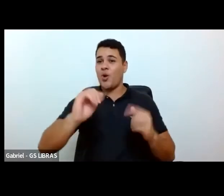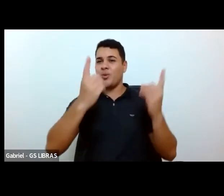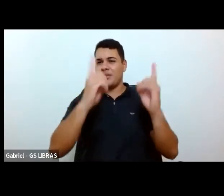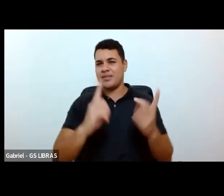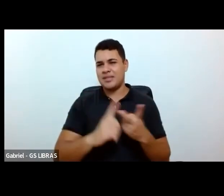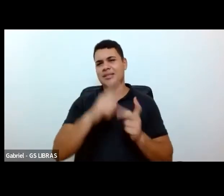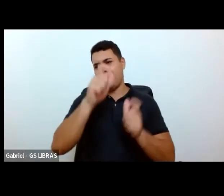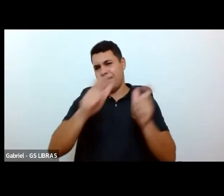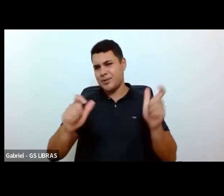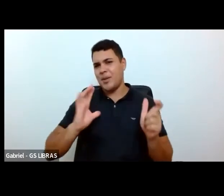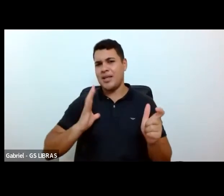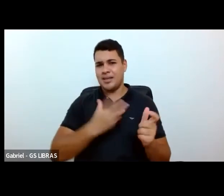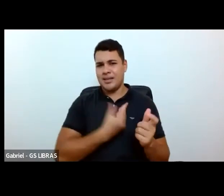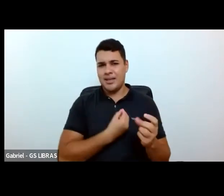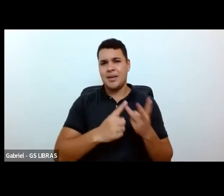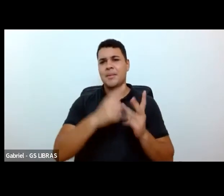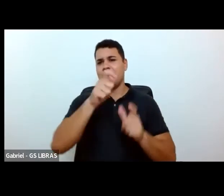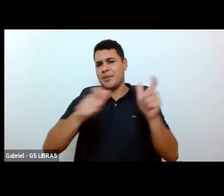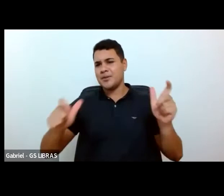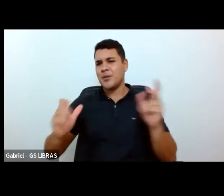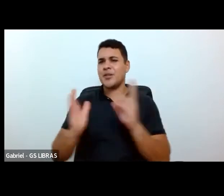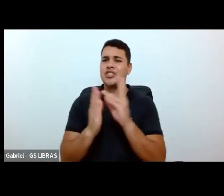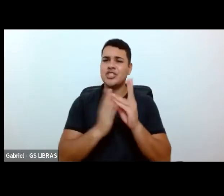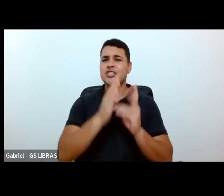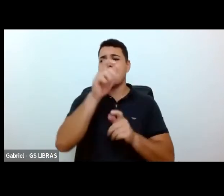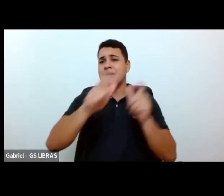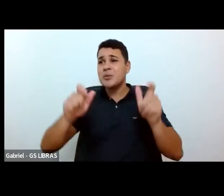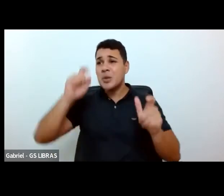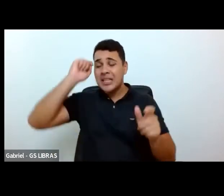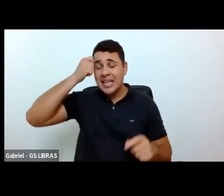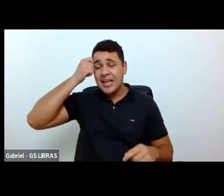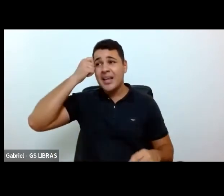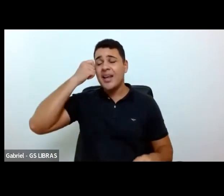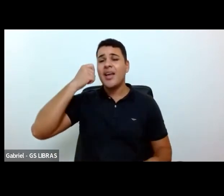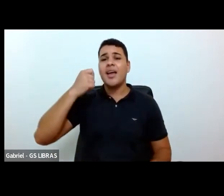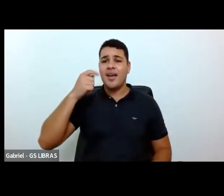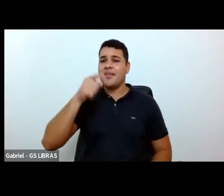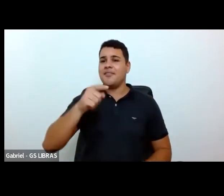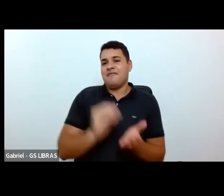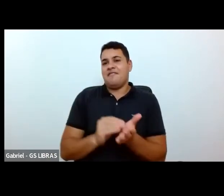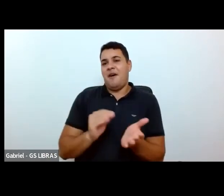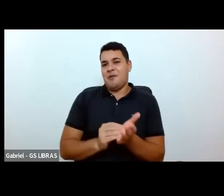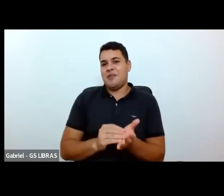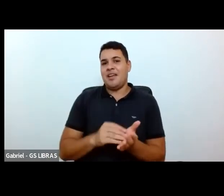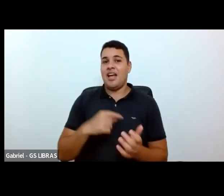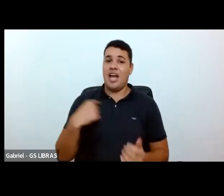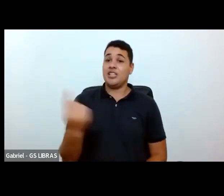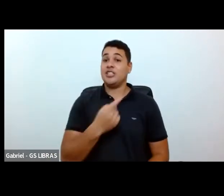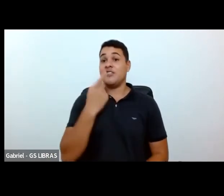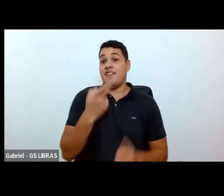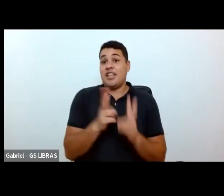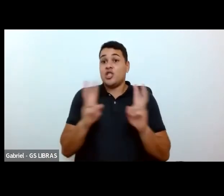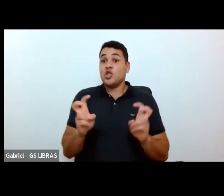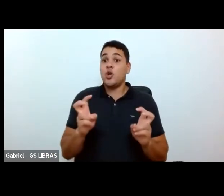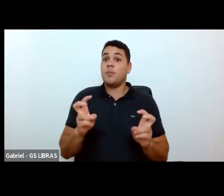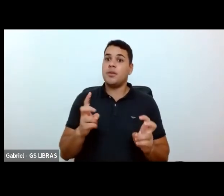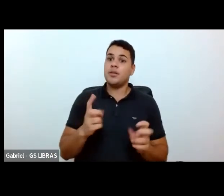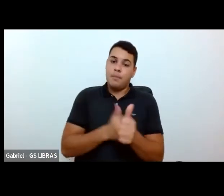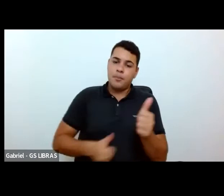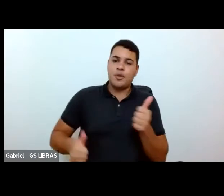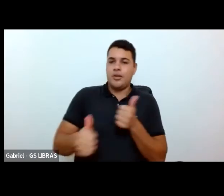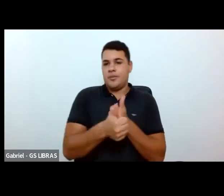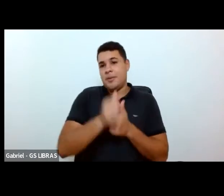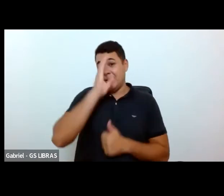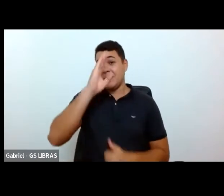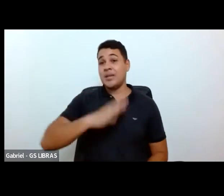trans, né, as pessoas indígenas, as pessoas negras, eu acho que fala desse lugar da gente ver o nosso lugar na academia e como a gente repensa a